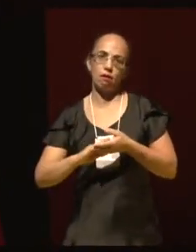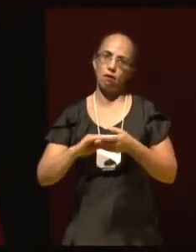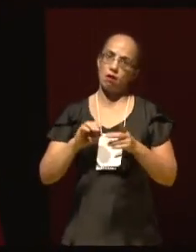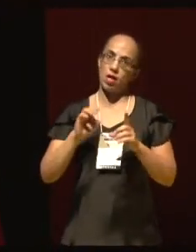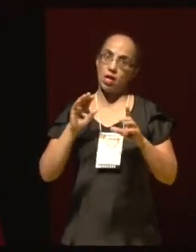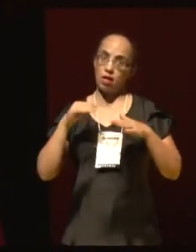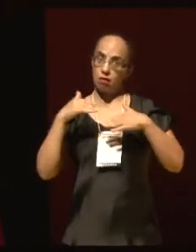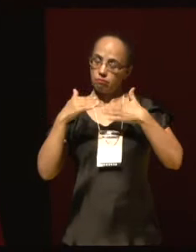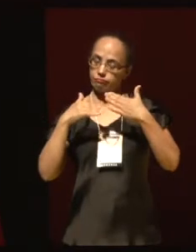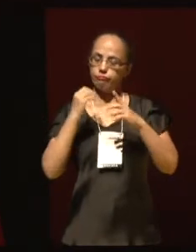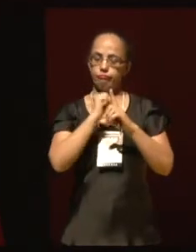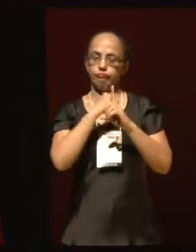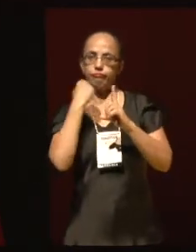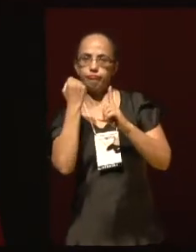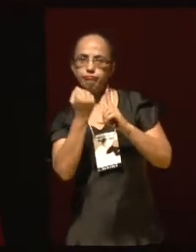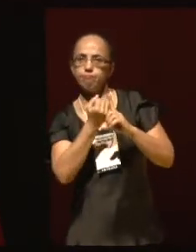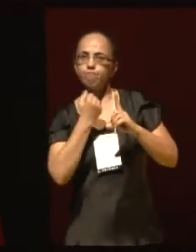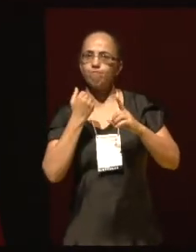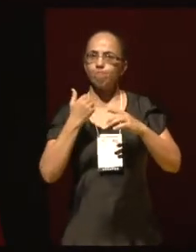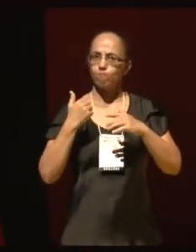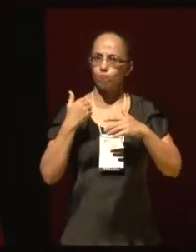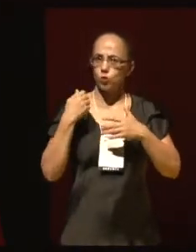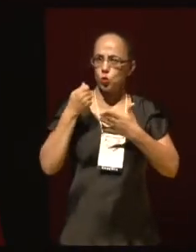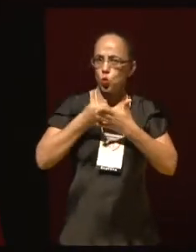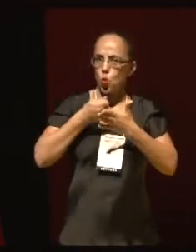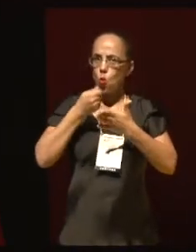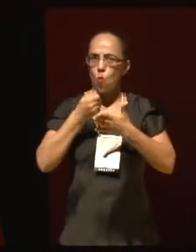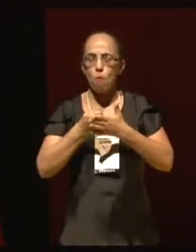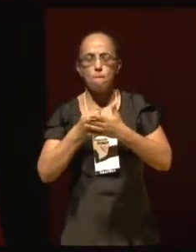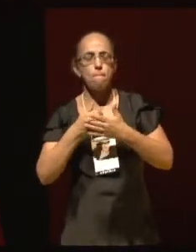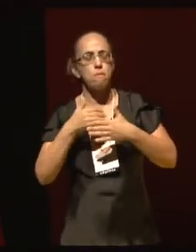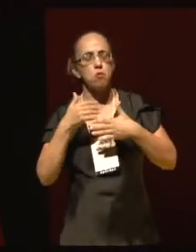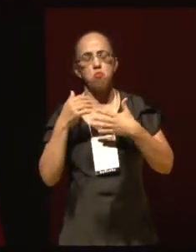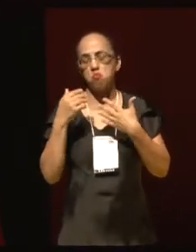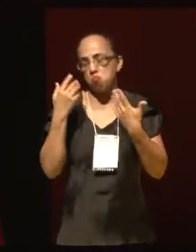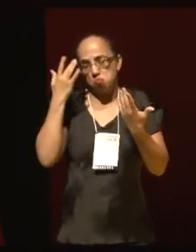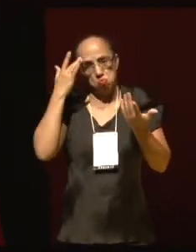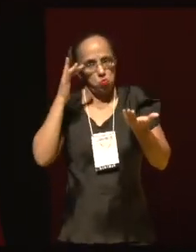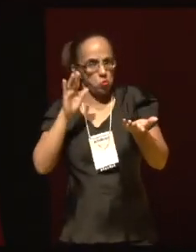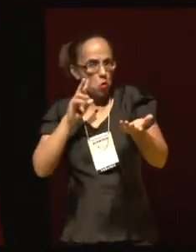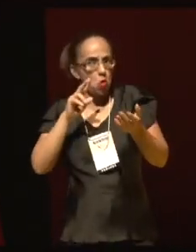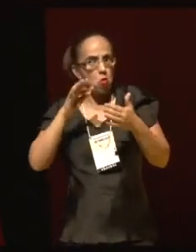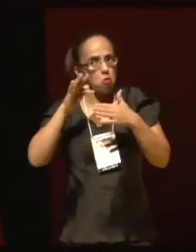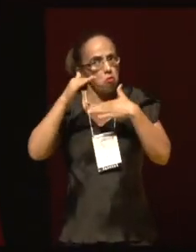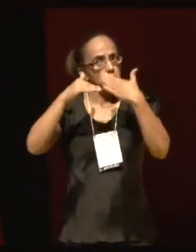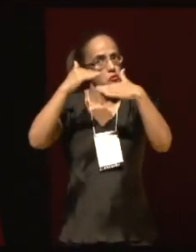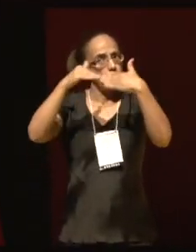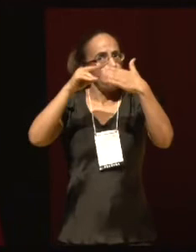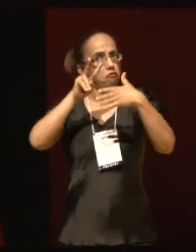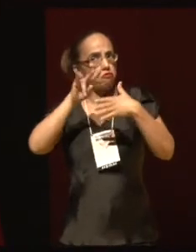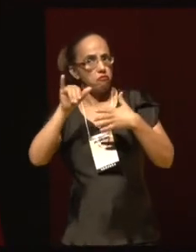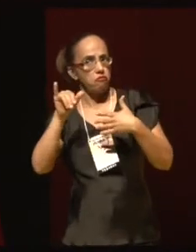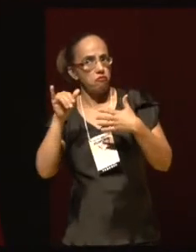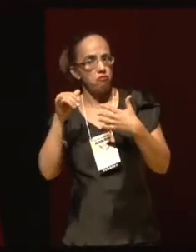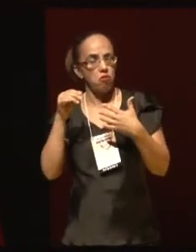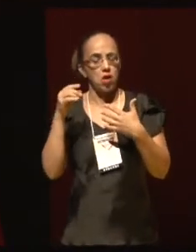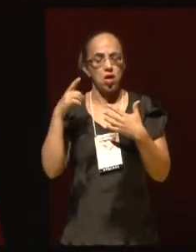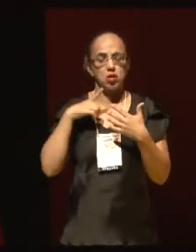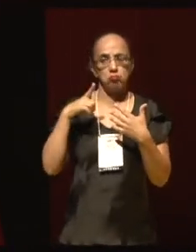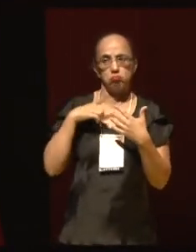decisivo frente a se vai apresentar-se o Alzheimer ou não. O que acontece com o Alzheimer?